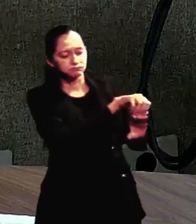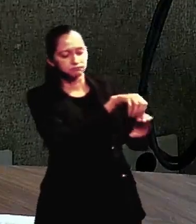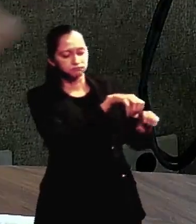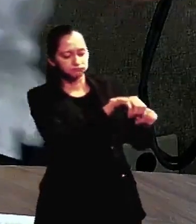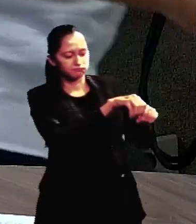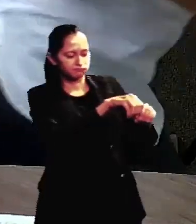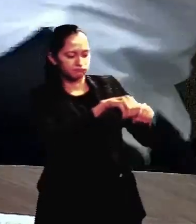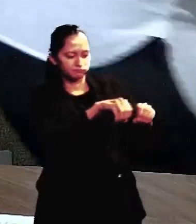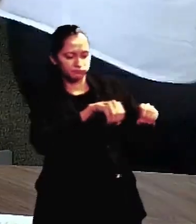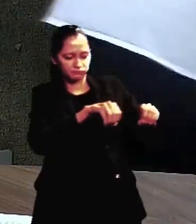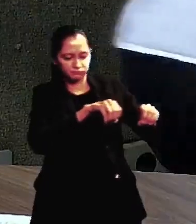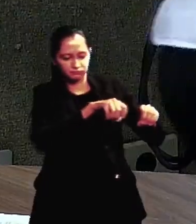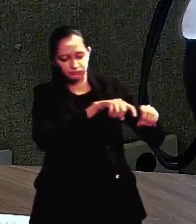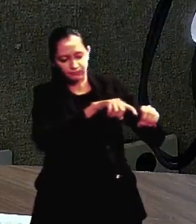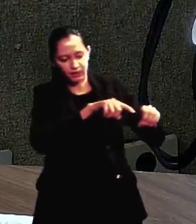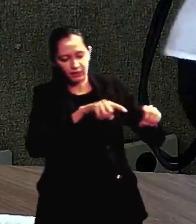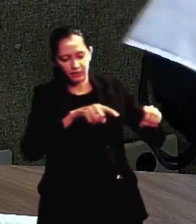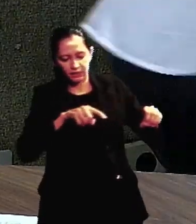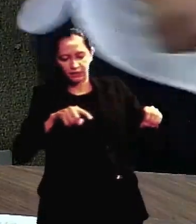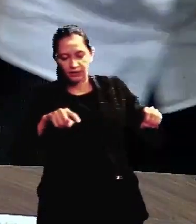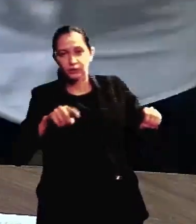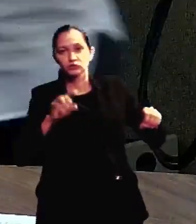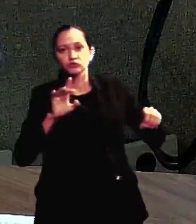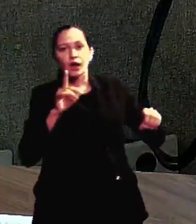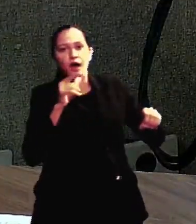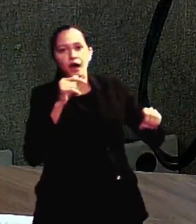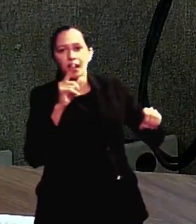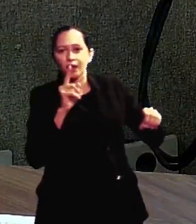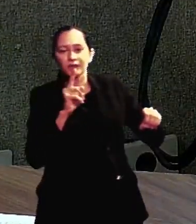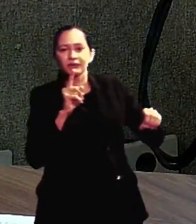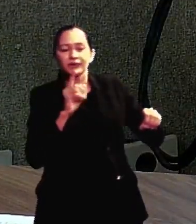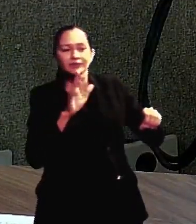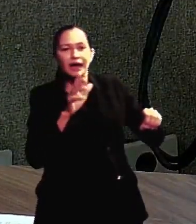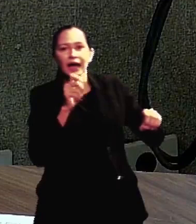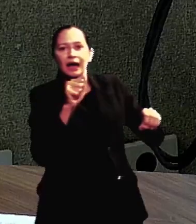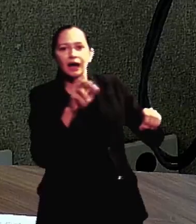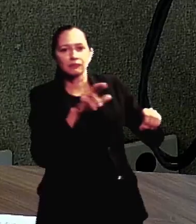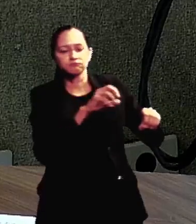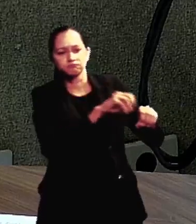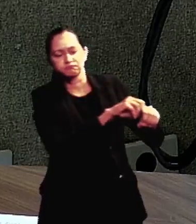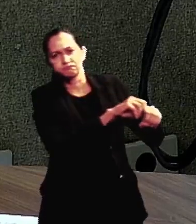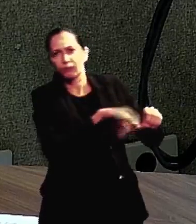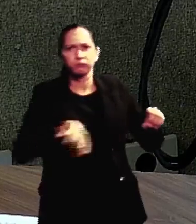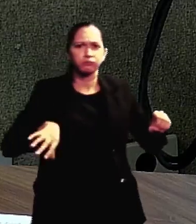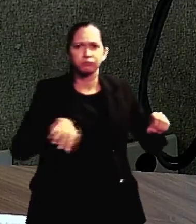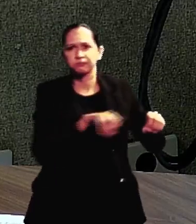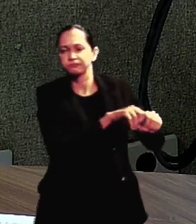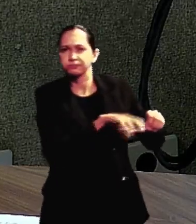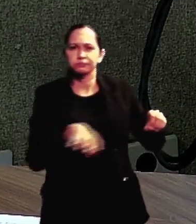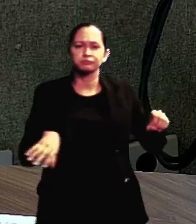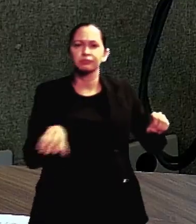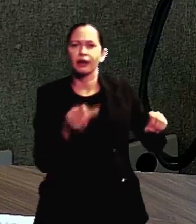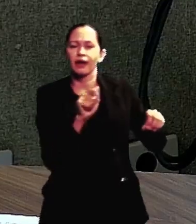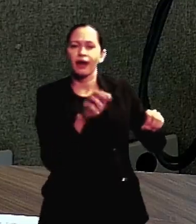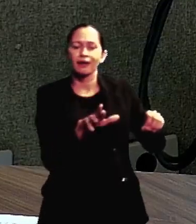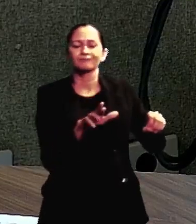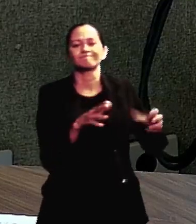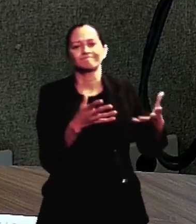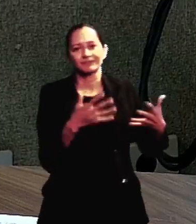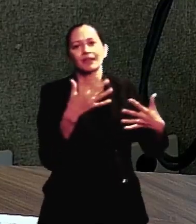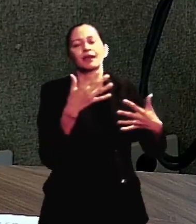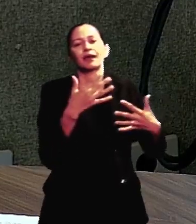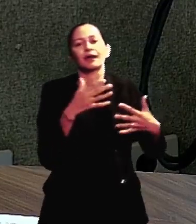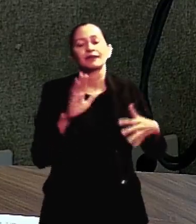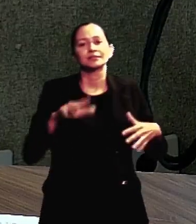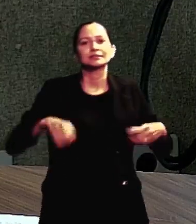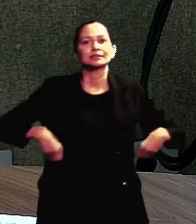soma também na conta de água de cada um dos moradores e moradoras da cidade de Goiânia. Portanto,